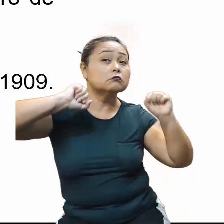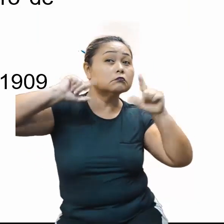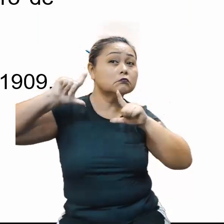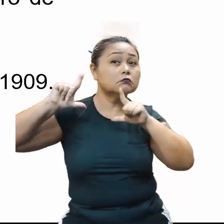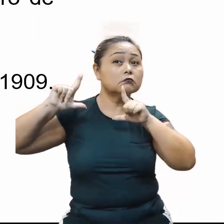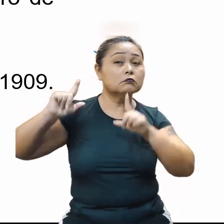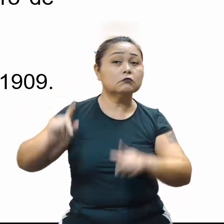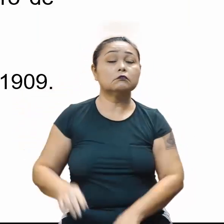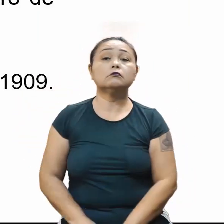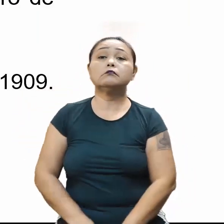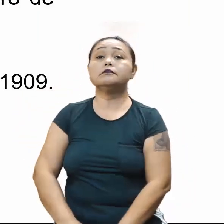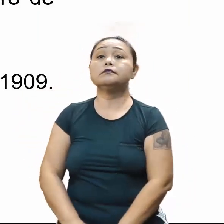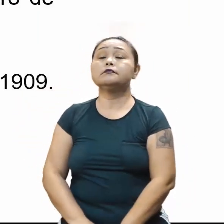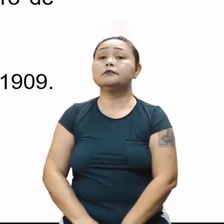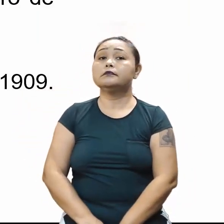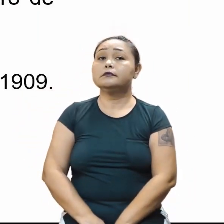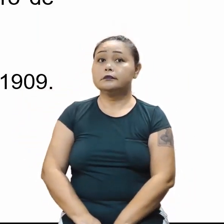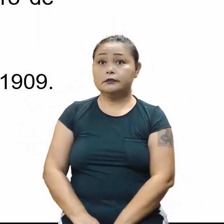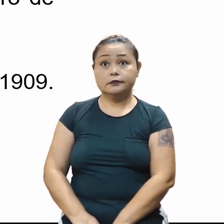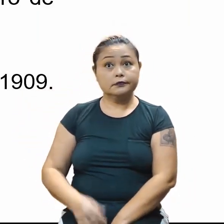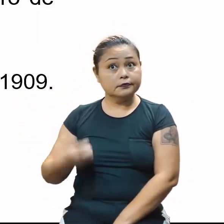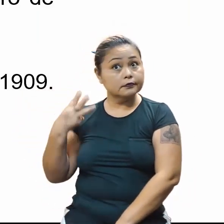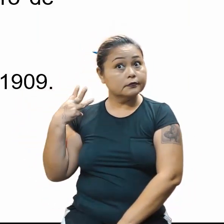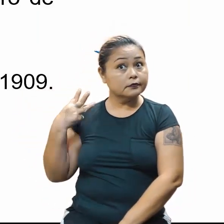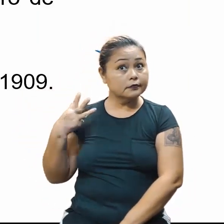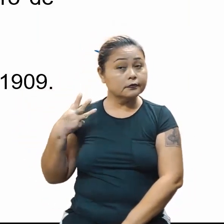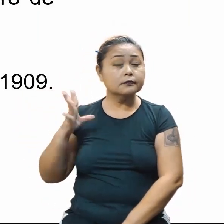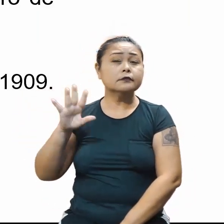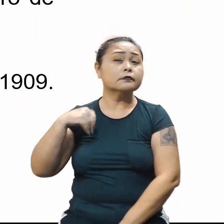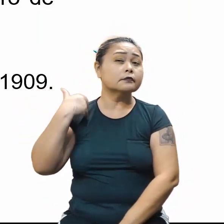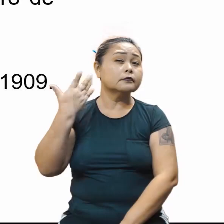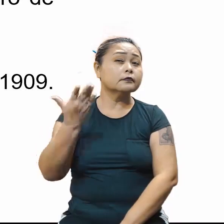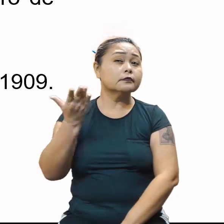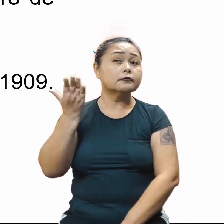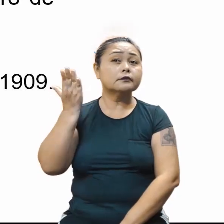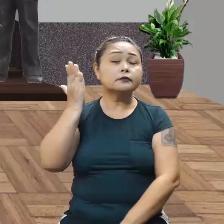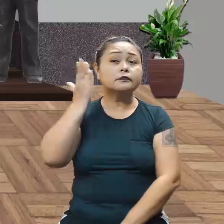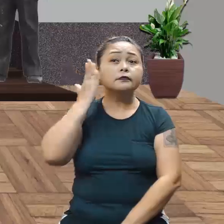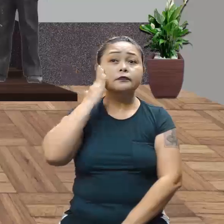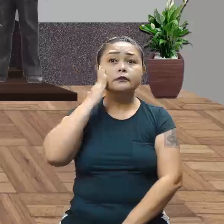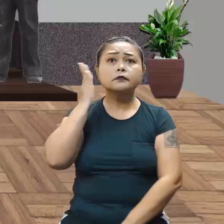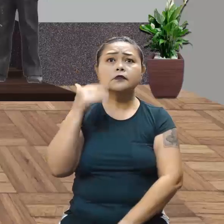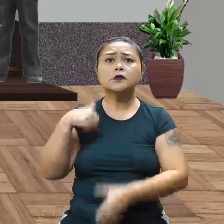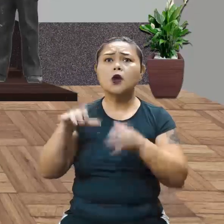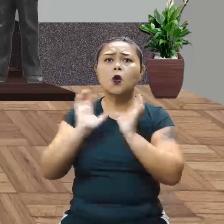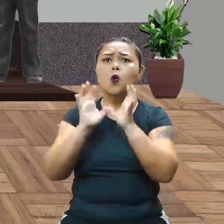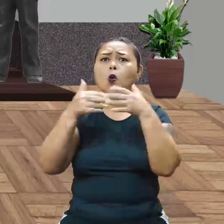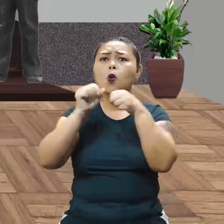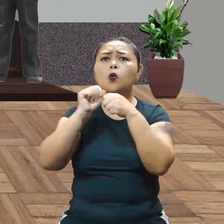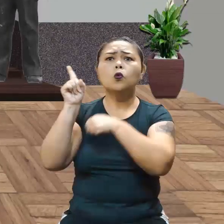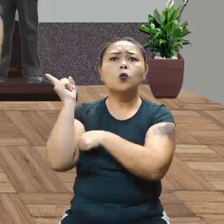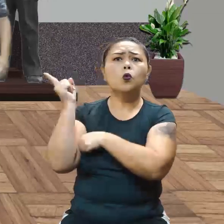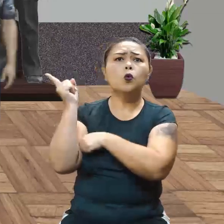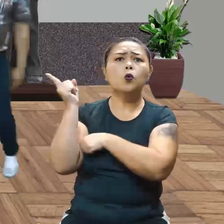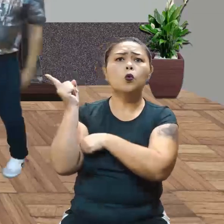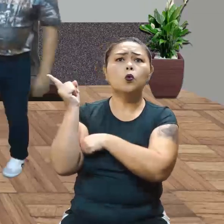vocês. Essas 3 expedições. Agora a saga desse povo no meio da mata, meus queridos